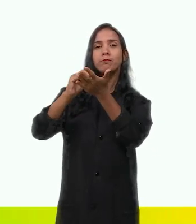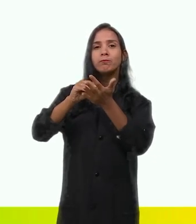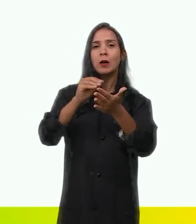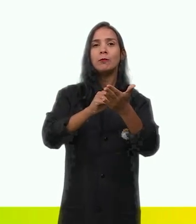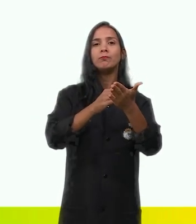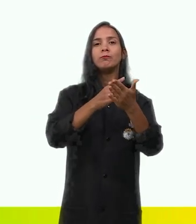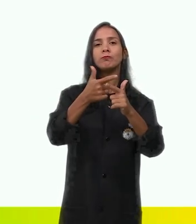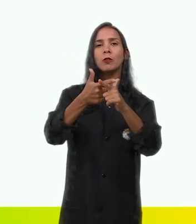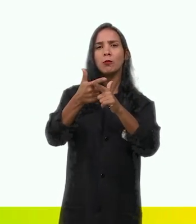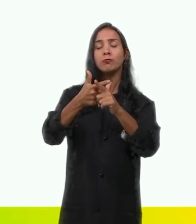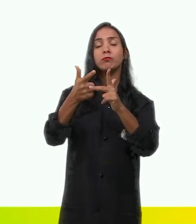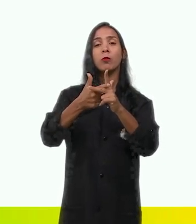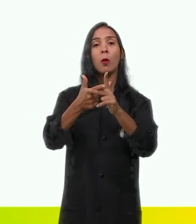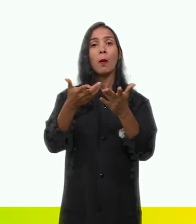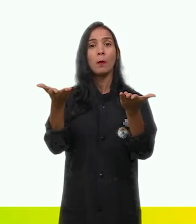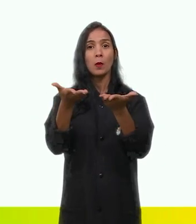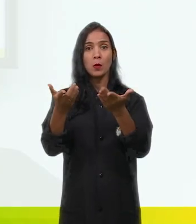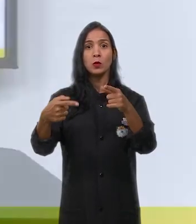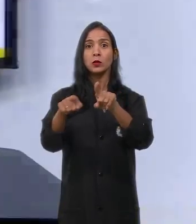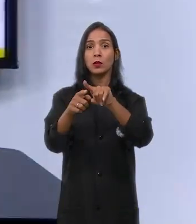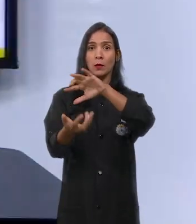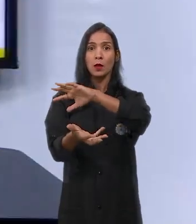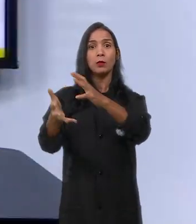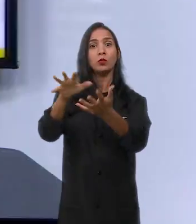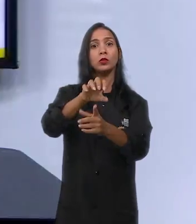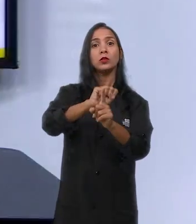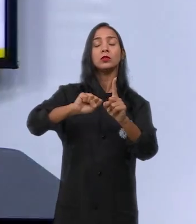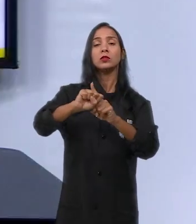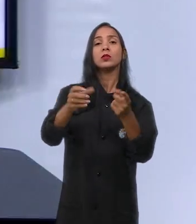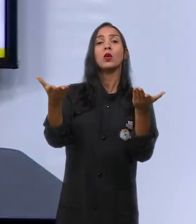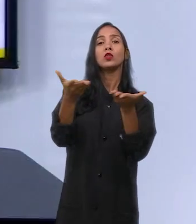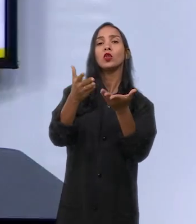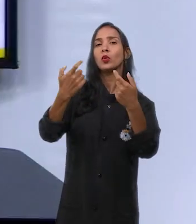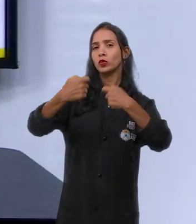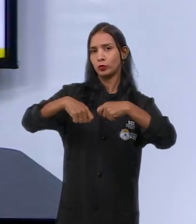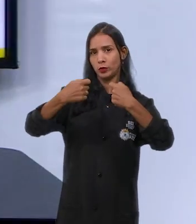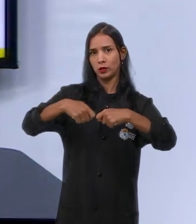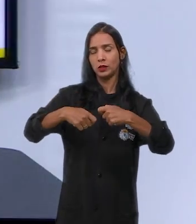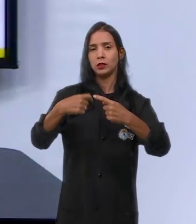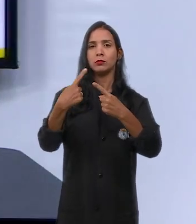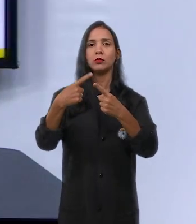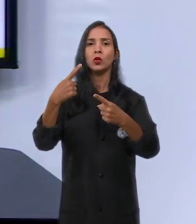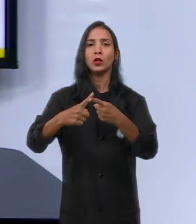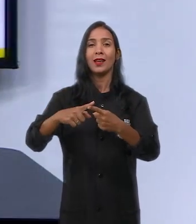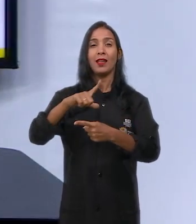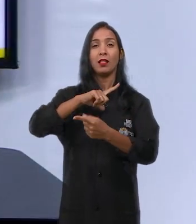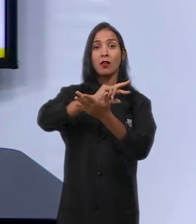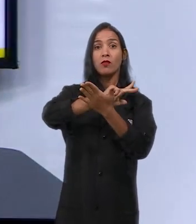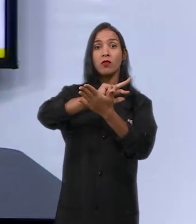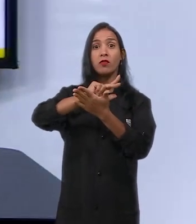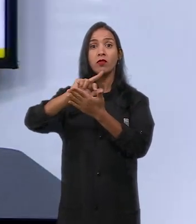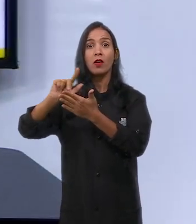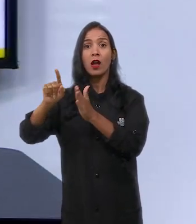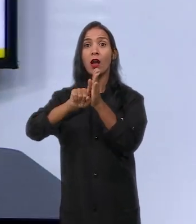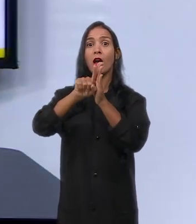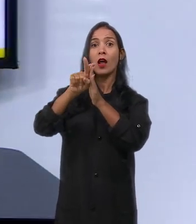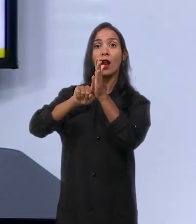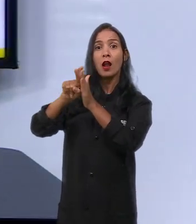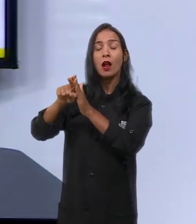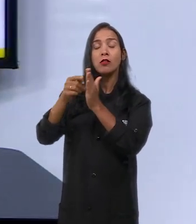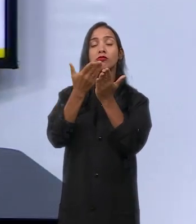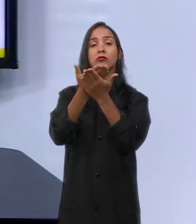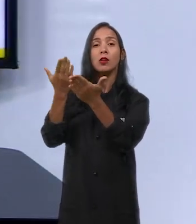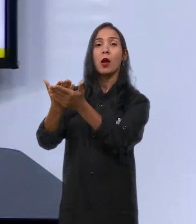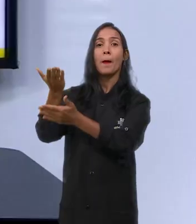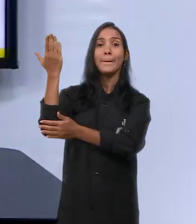mudança social. Exatamente, muita coisa que nós estudamos no passado nos ajuda a